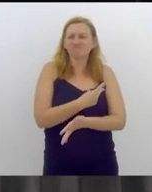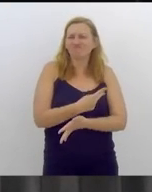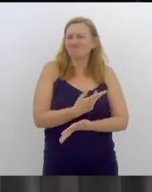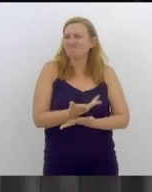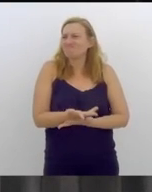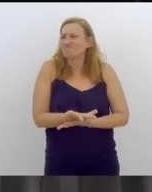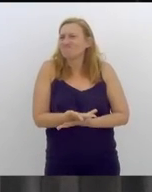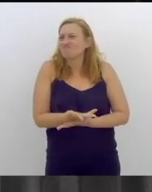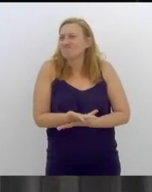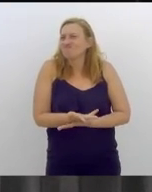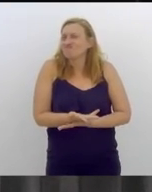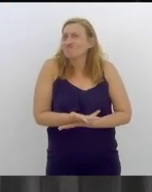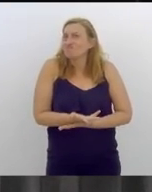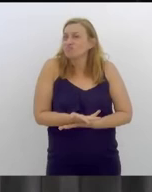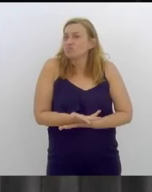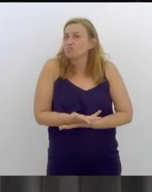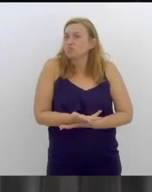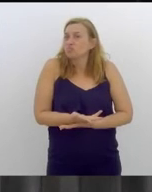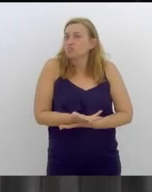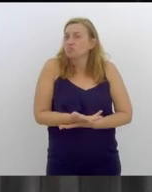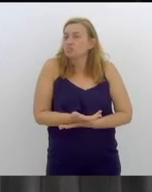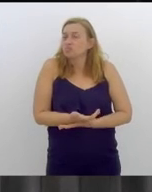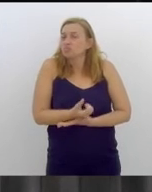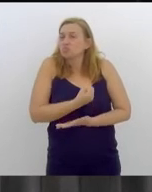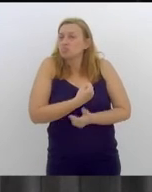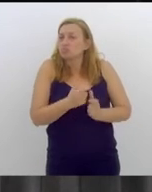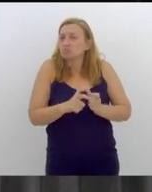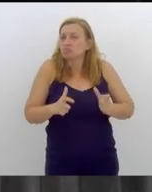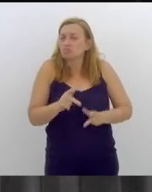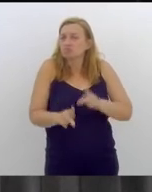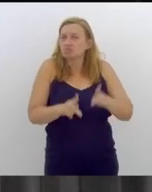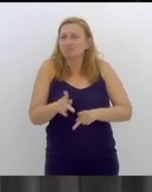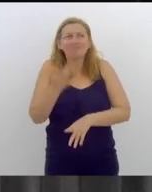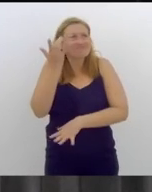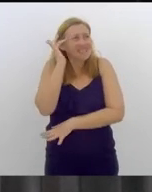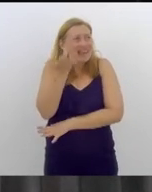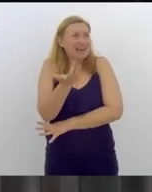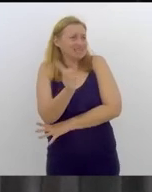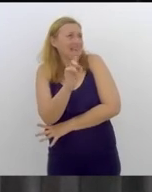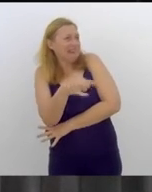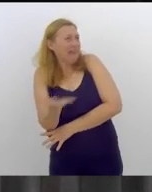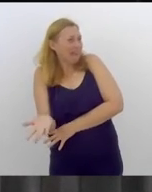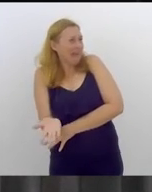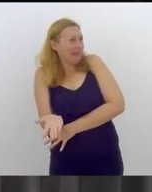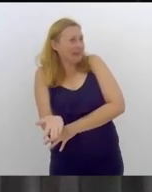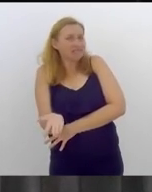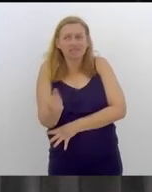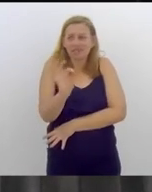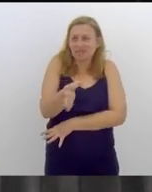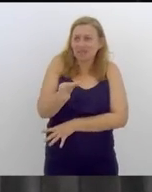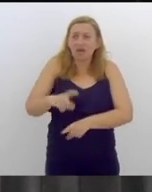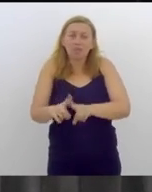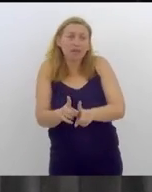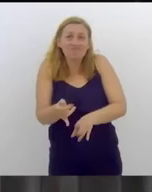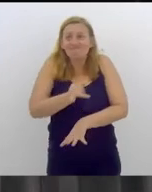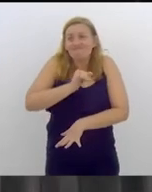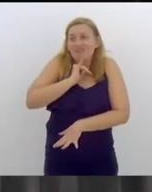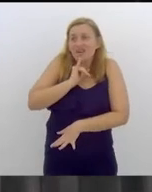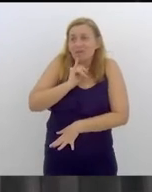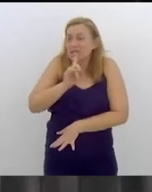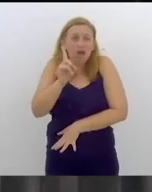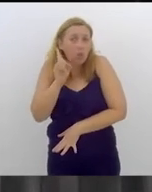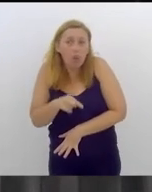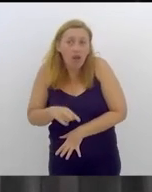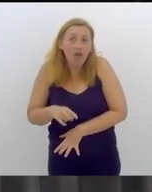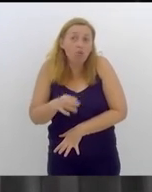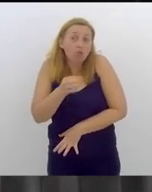um número expressivo da população que ainda acha que é isso daí que está correto Só que infelizmente não é